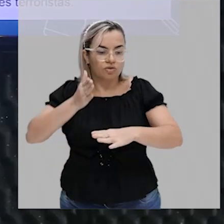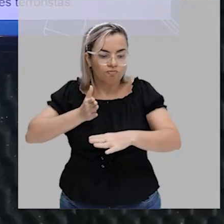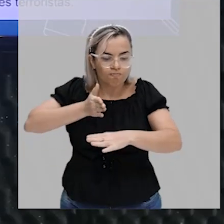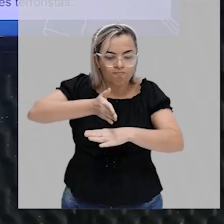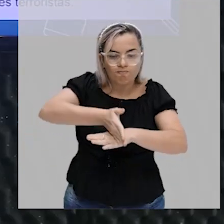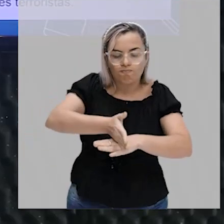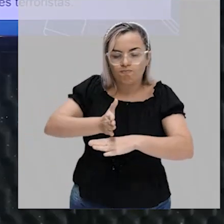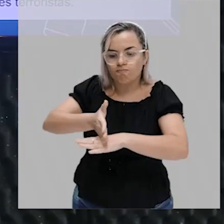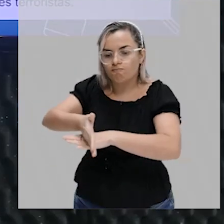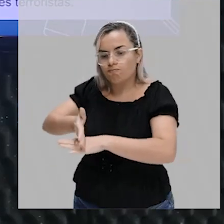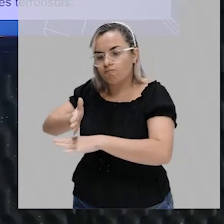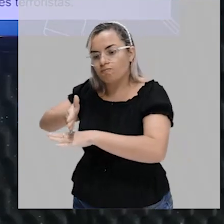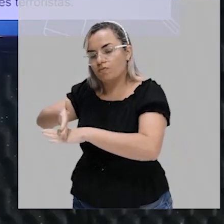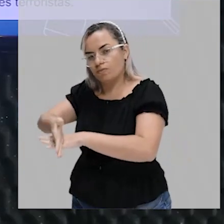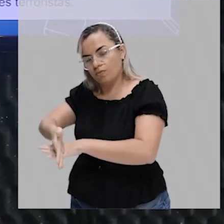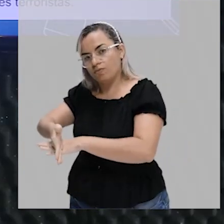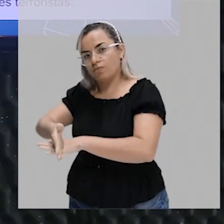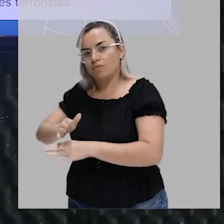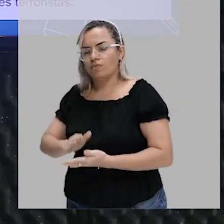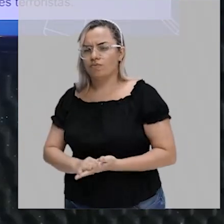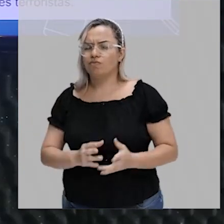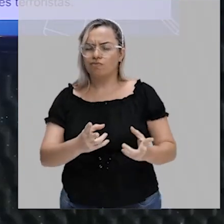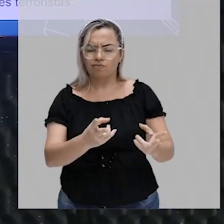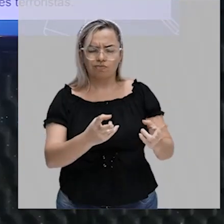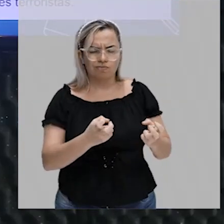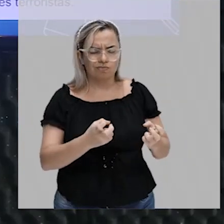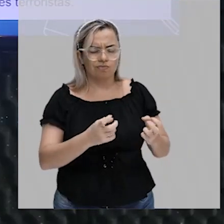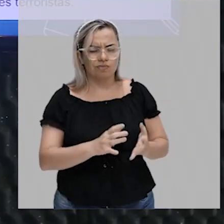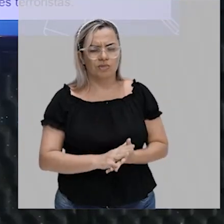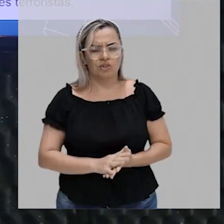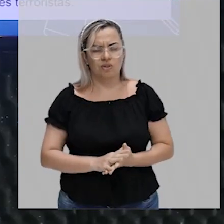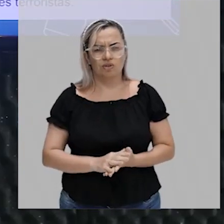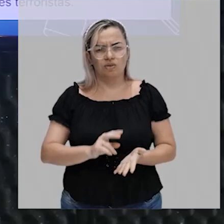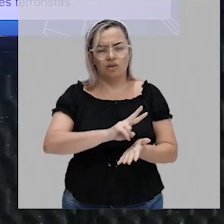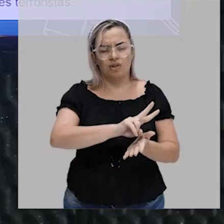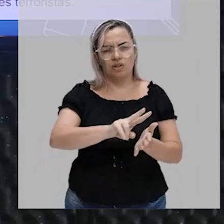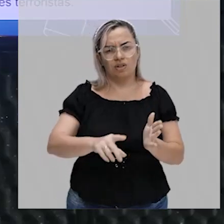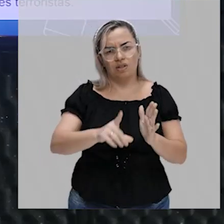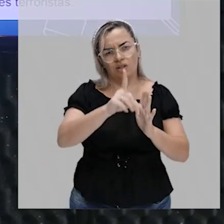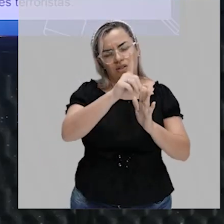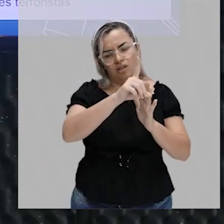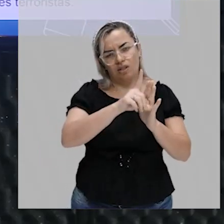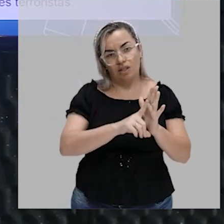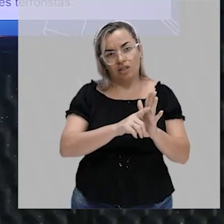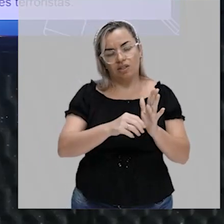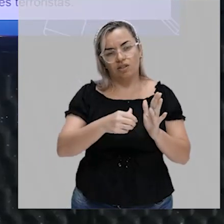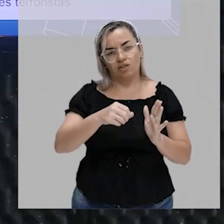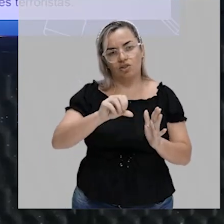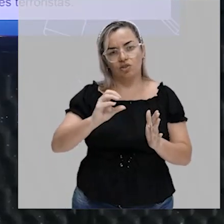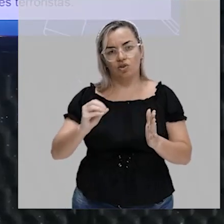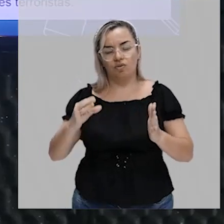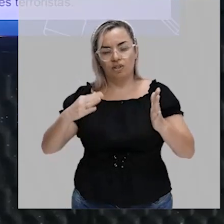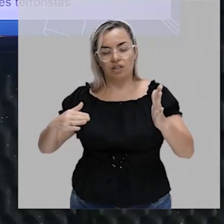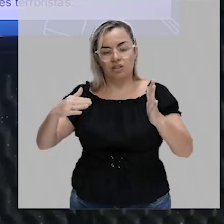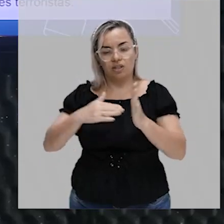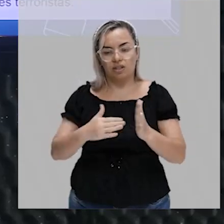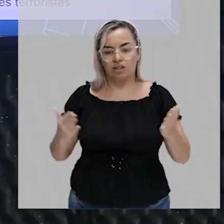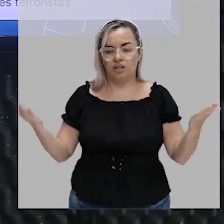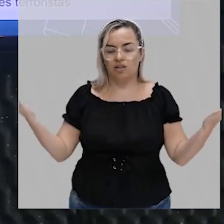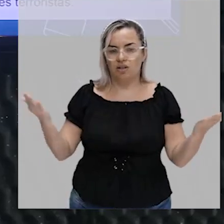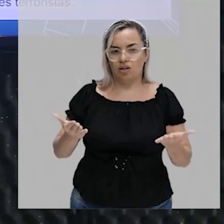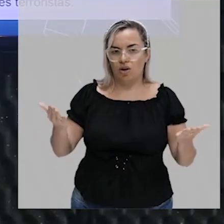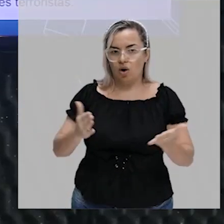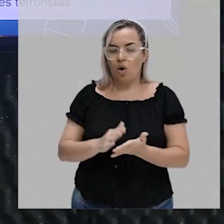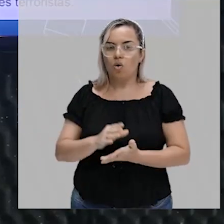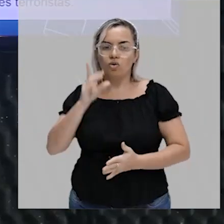que vão decorrer da década de 90 para cá, os Estados Unidos vão estar envolvidos de alguma forma, ou tentando resolver por vias